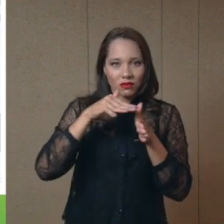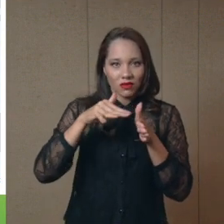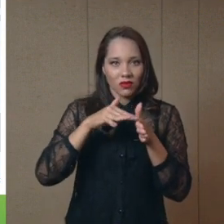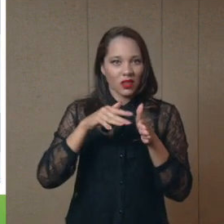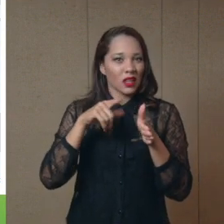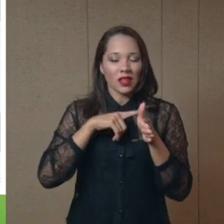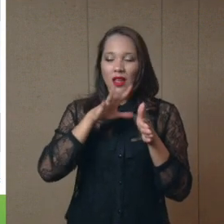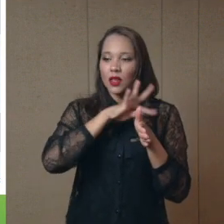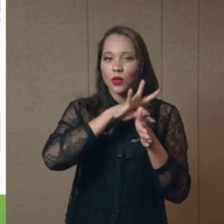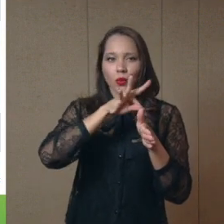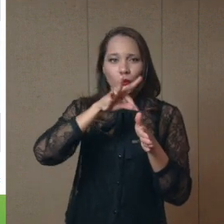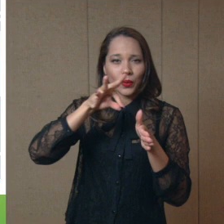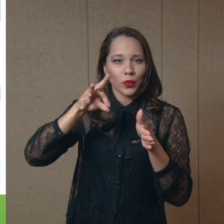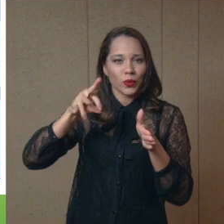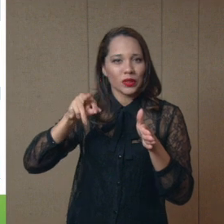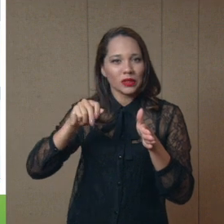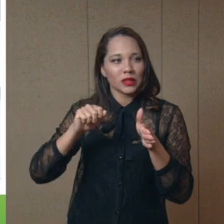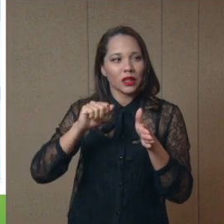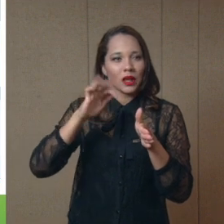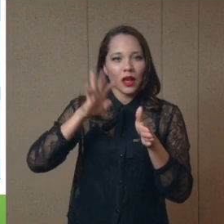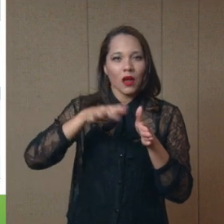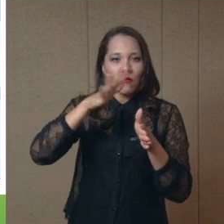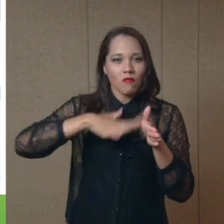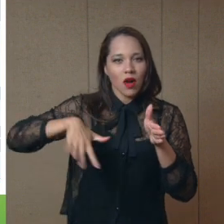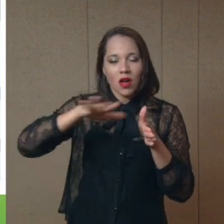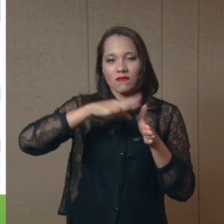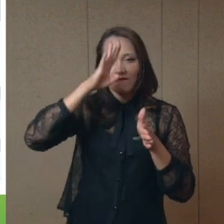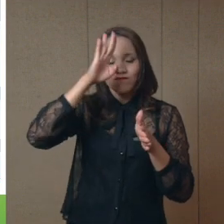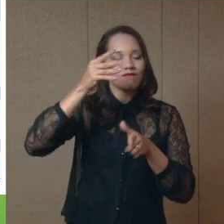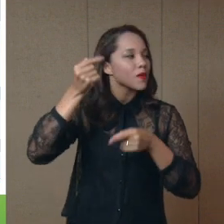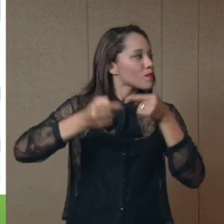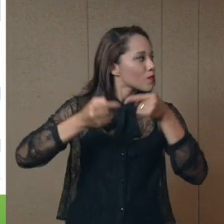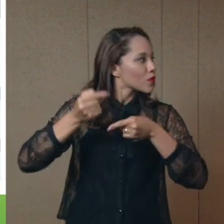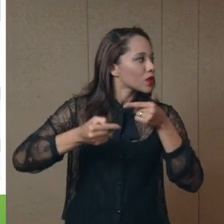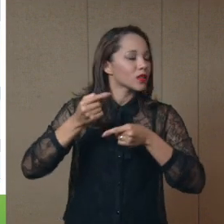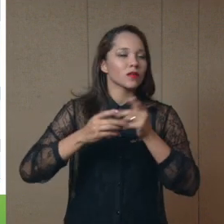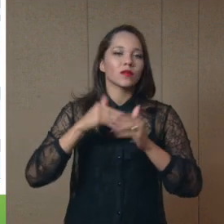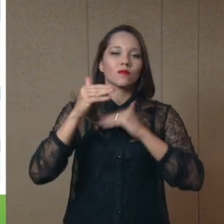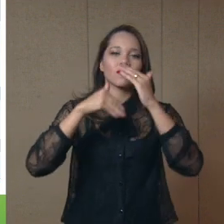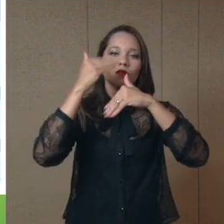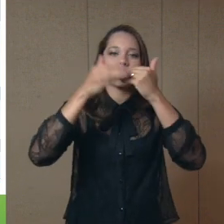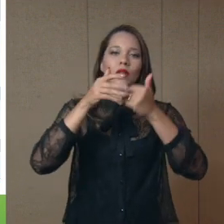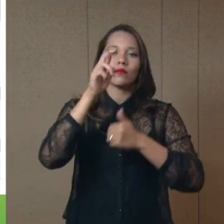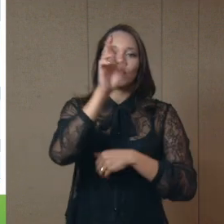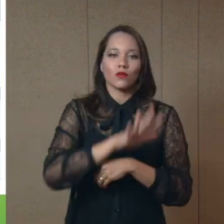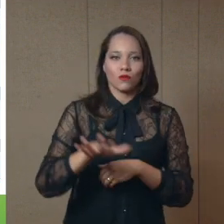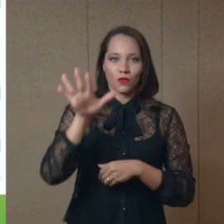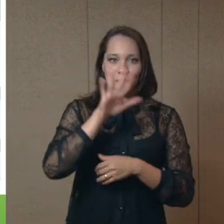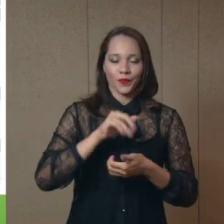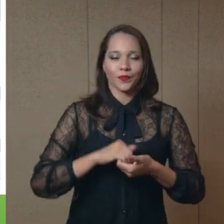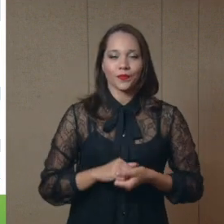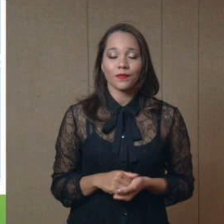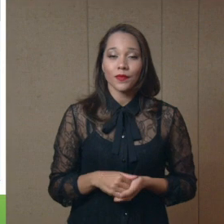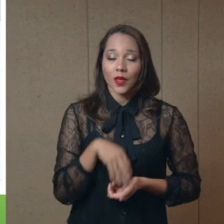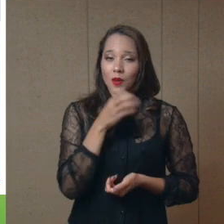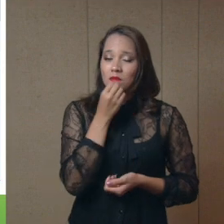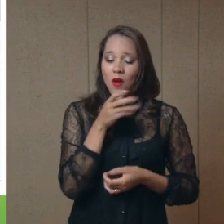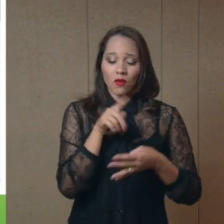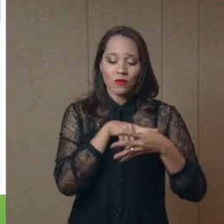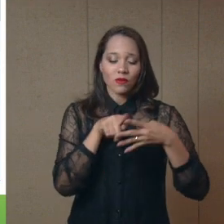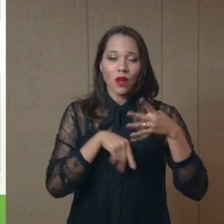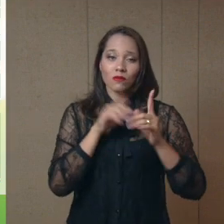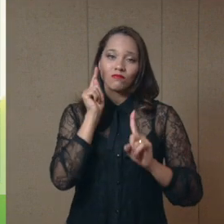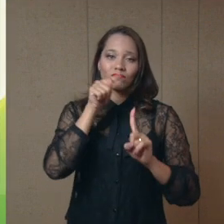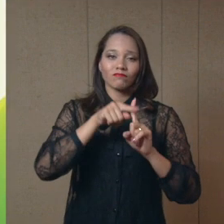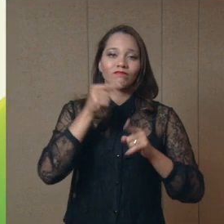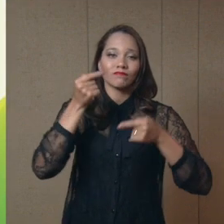ela é toda a uma área prioritária política de desenvolvimento regional bom um dos quatro grandes